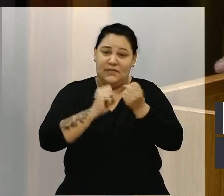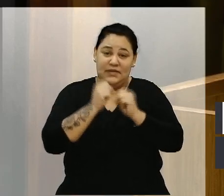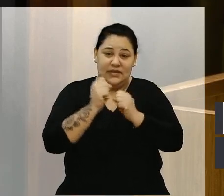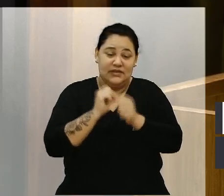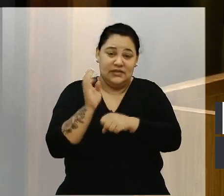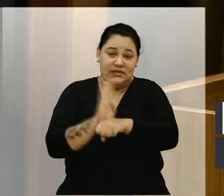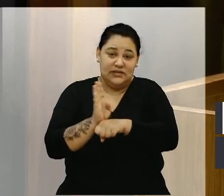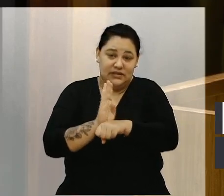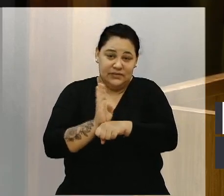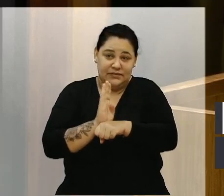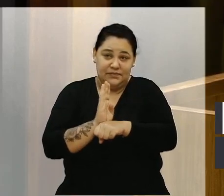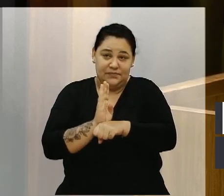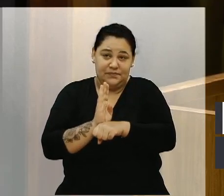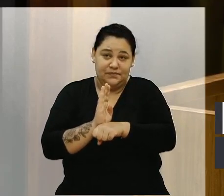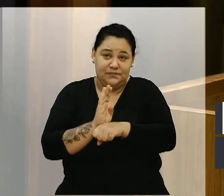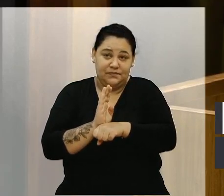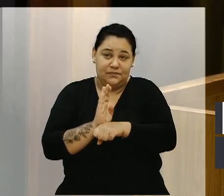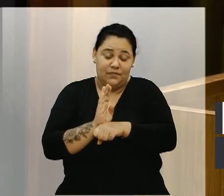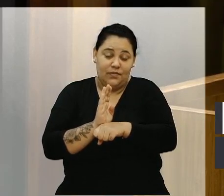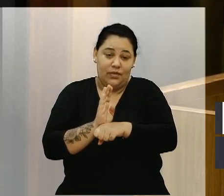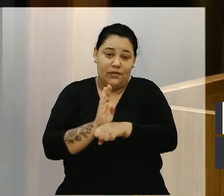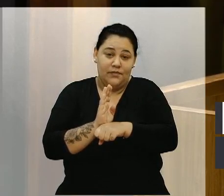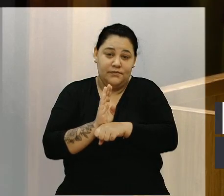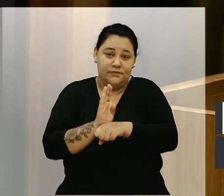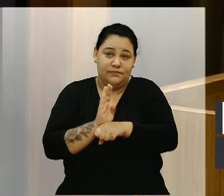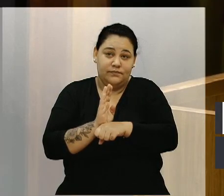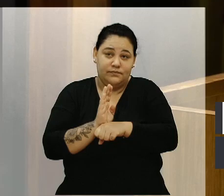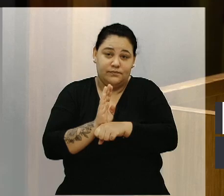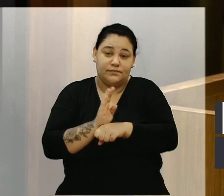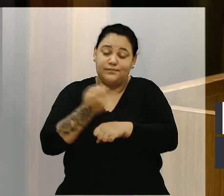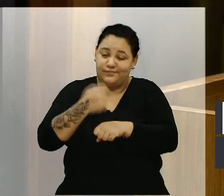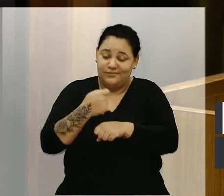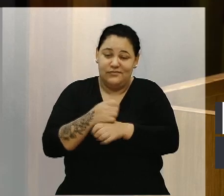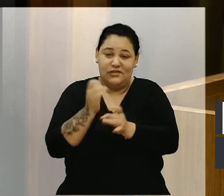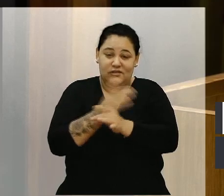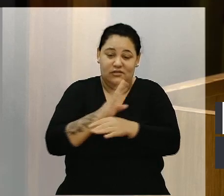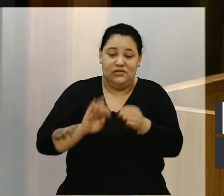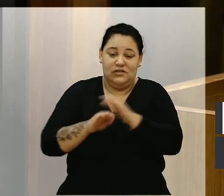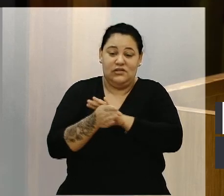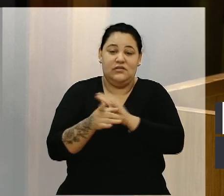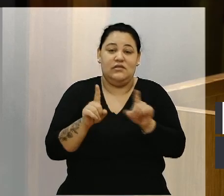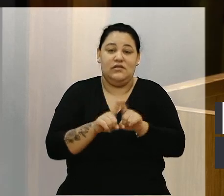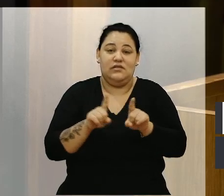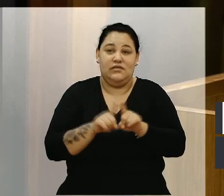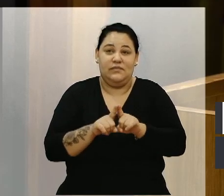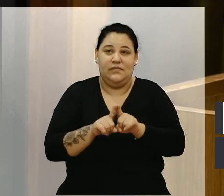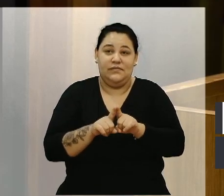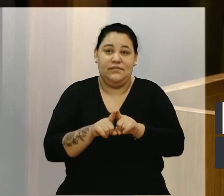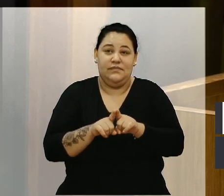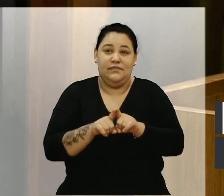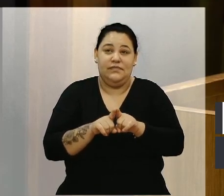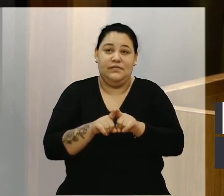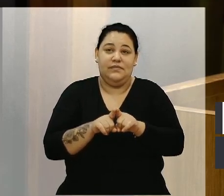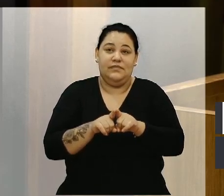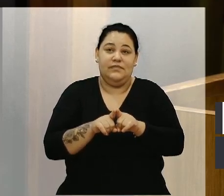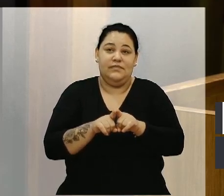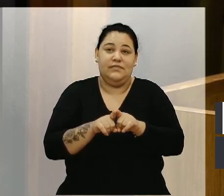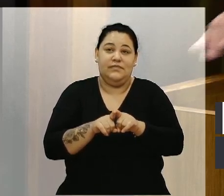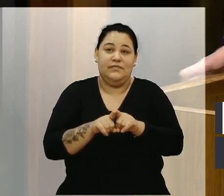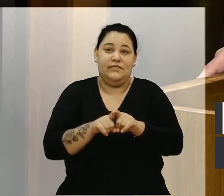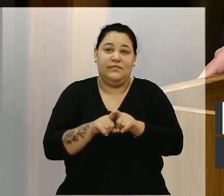cinemas estejam efetivamente adaptadas, né? Então, a gente traz esse tema